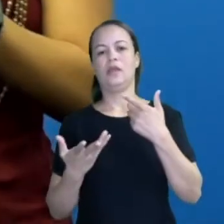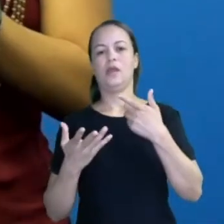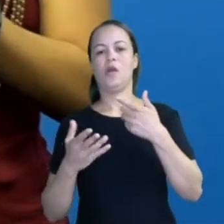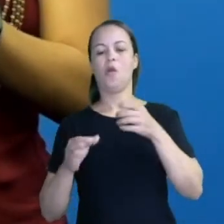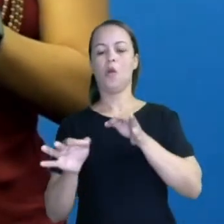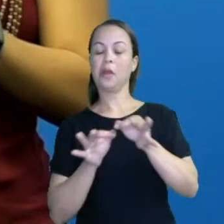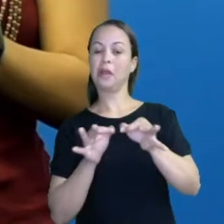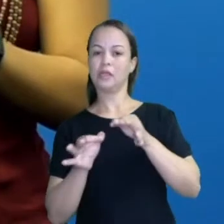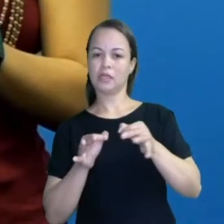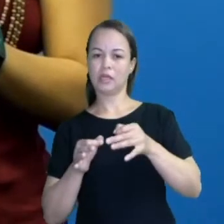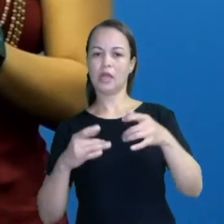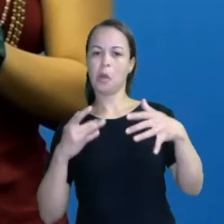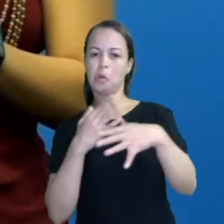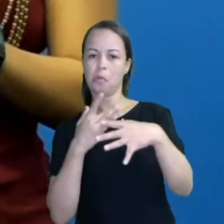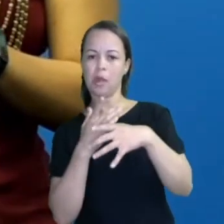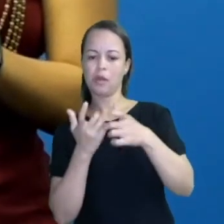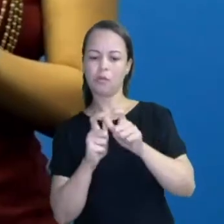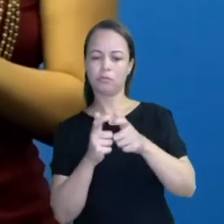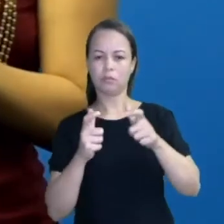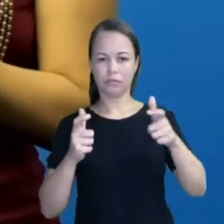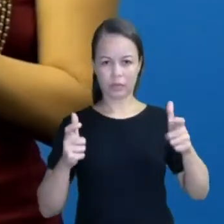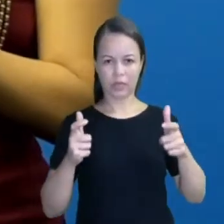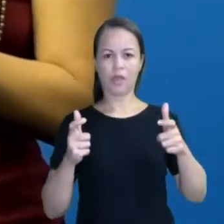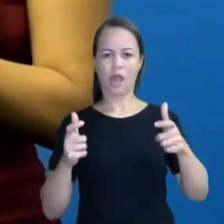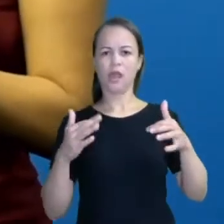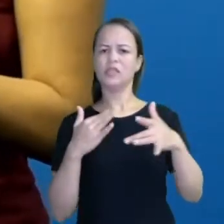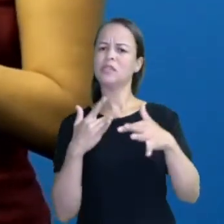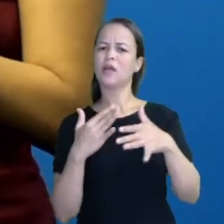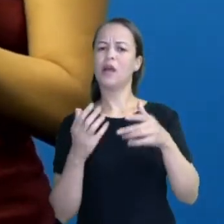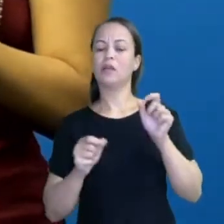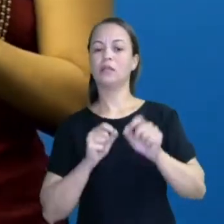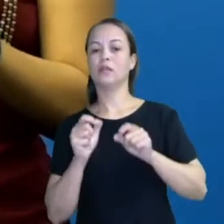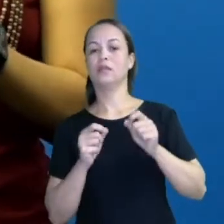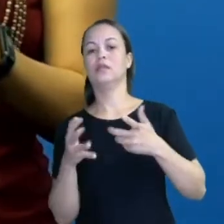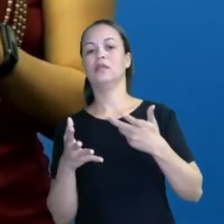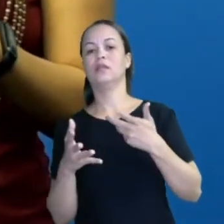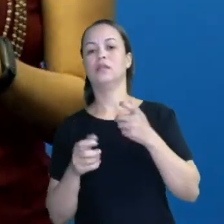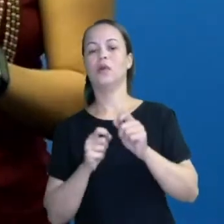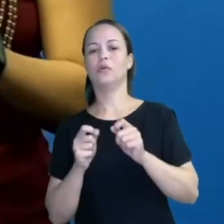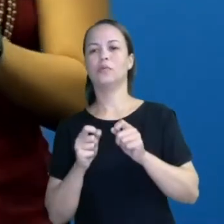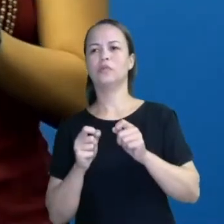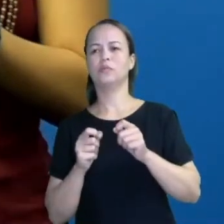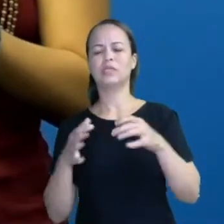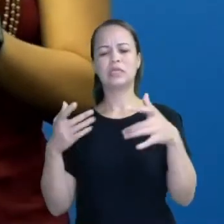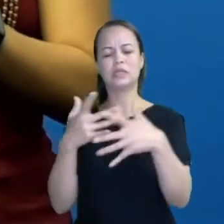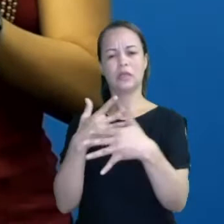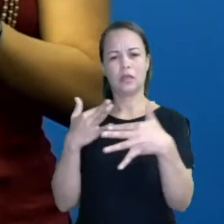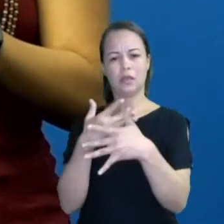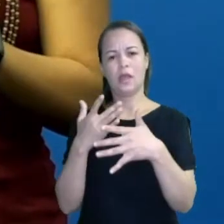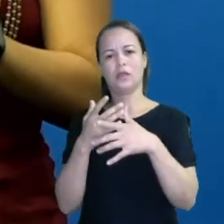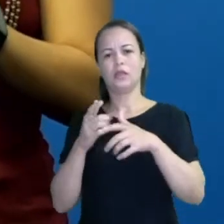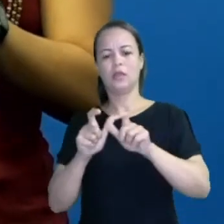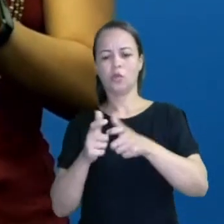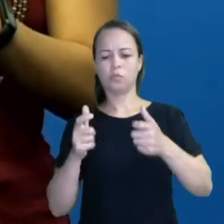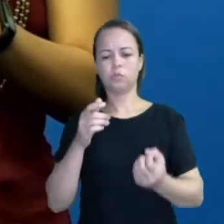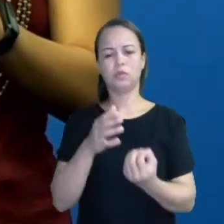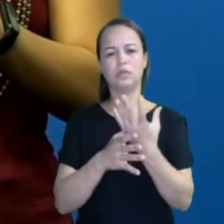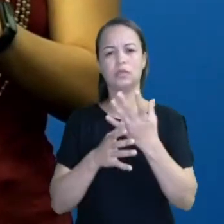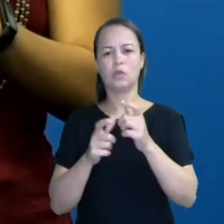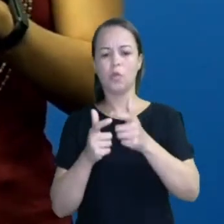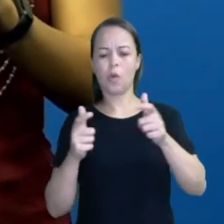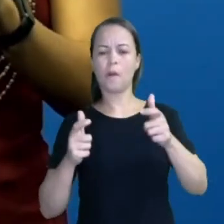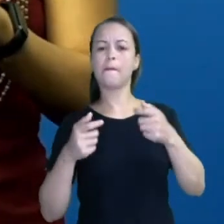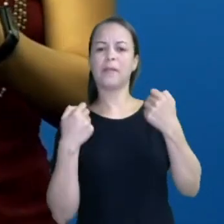urbano para o crescimento dessas cidades. Mesmo aquelas cidades que já tenham surgido de forma espontânea, elas precisam sim de um